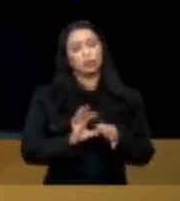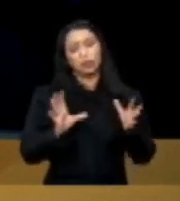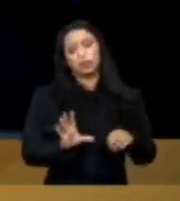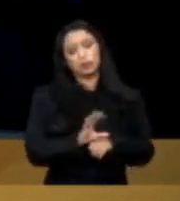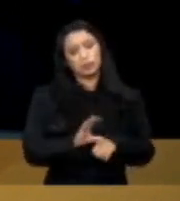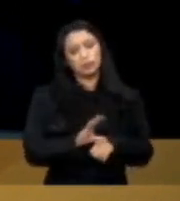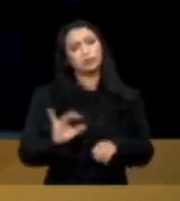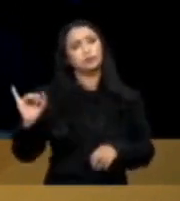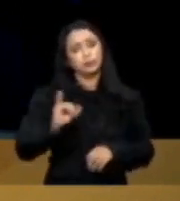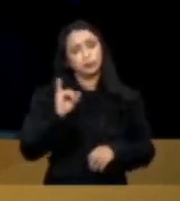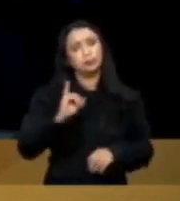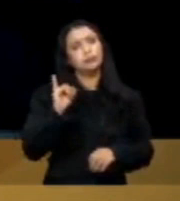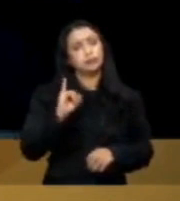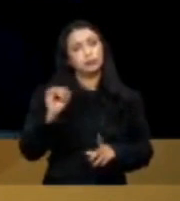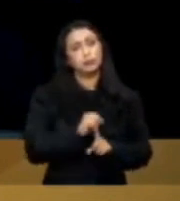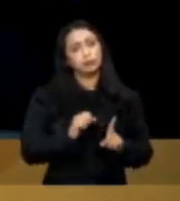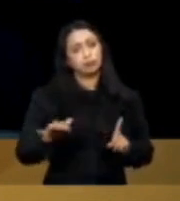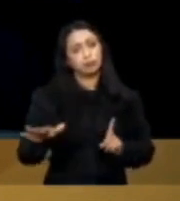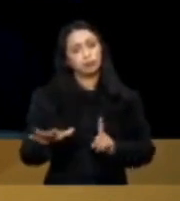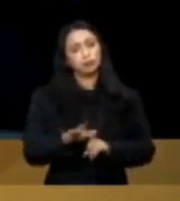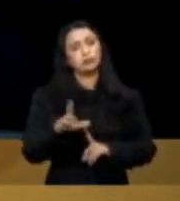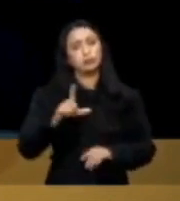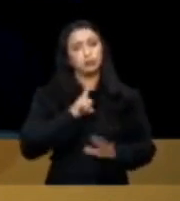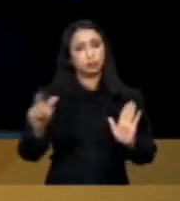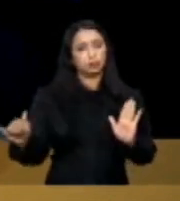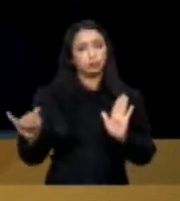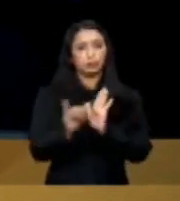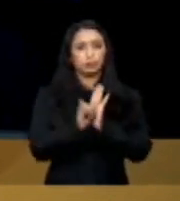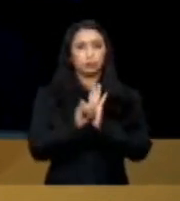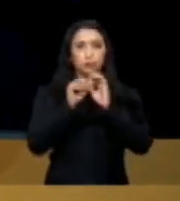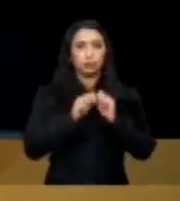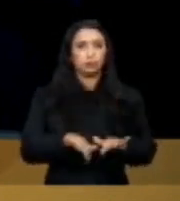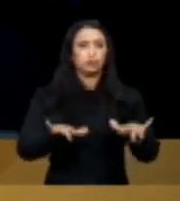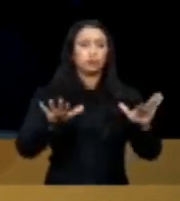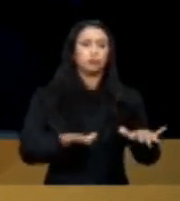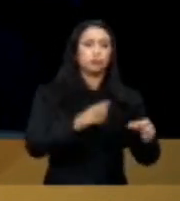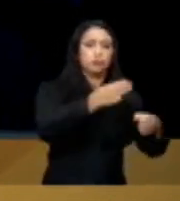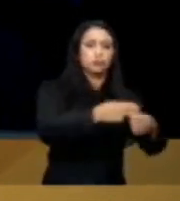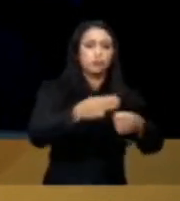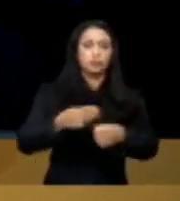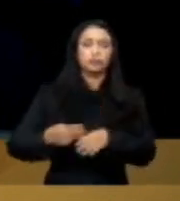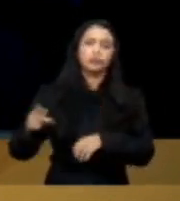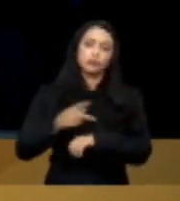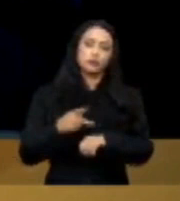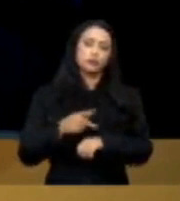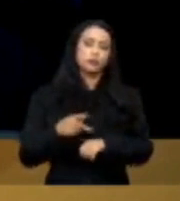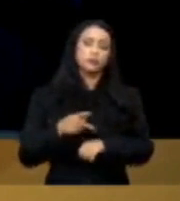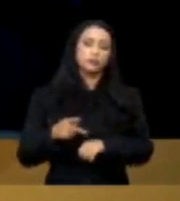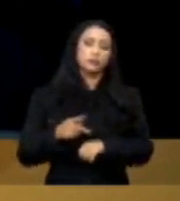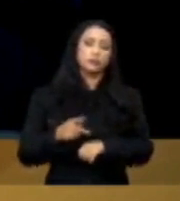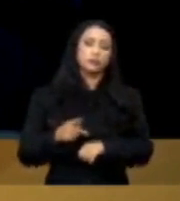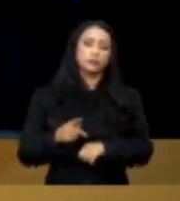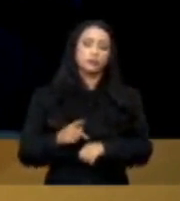e importante finalidade social, envolvendo o fomento da identidade e da cultura das diversas localidades do país, não